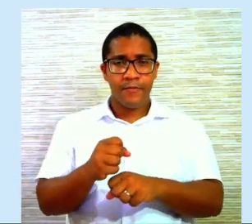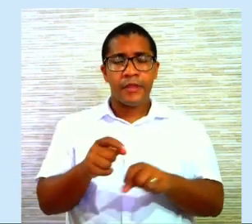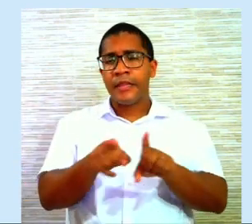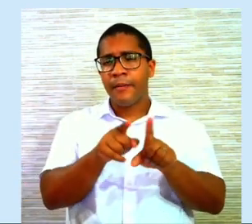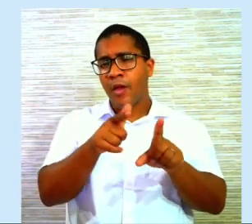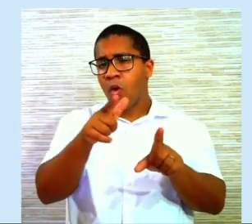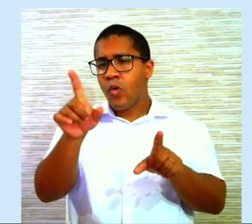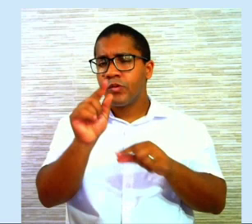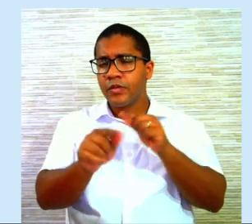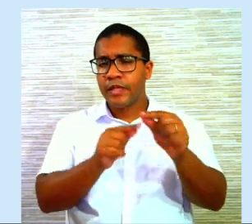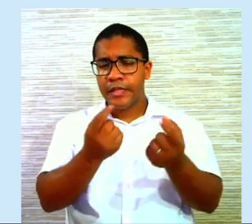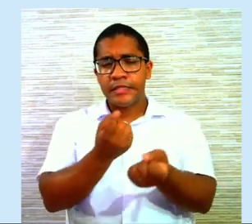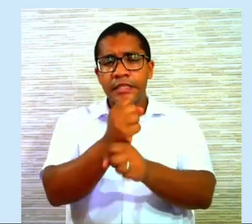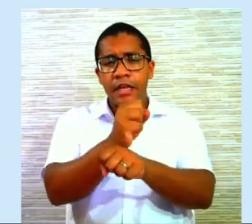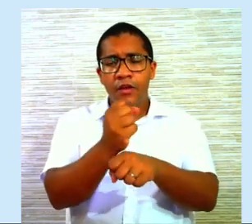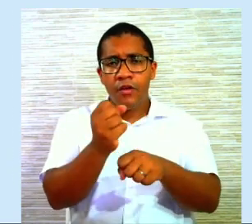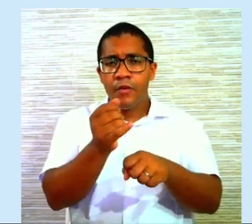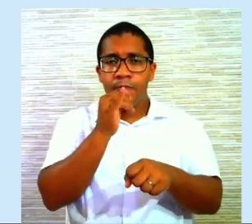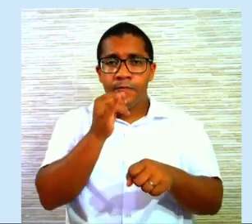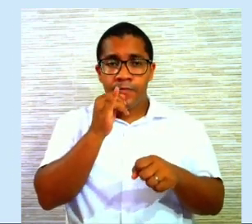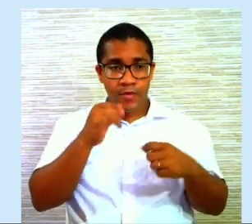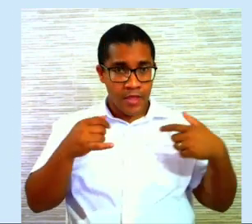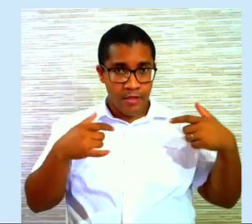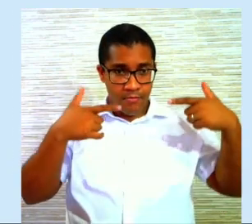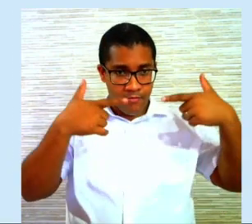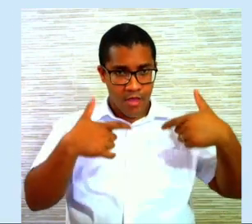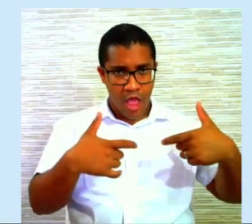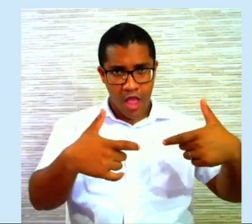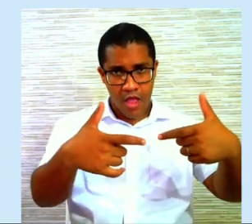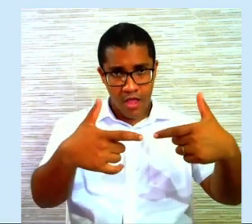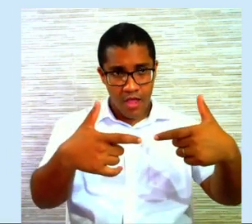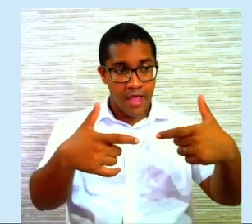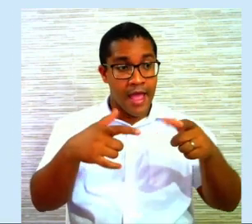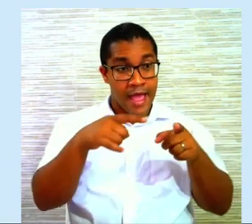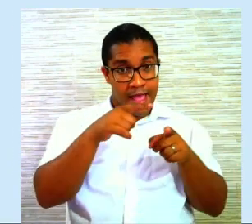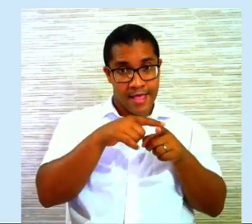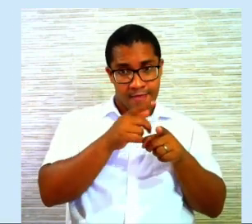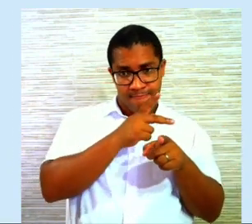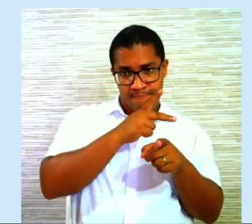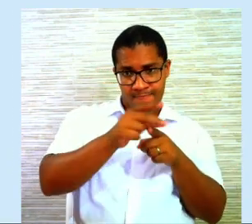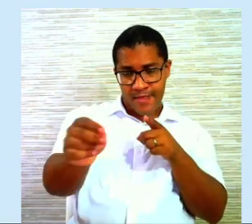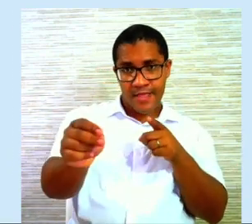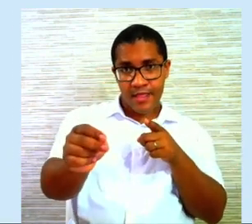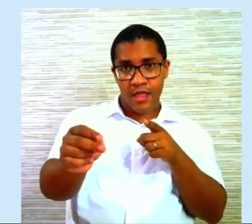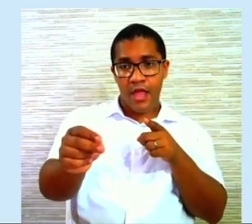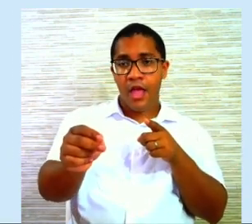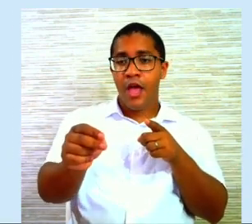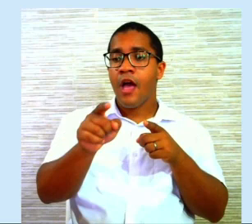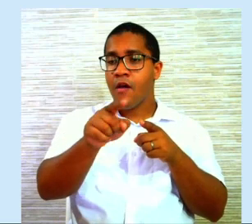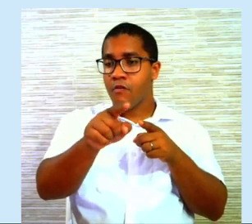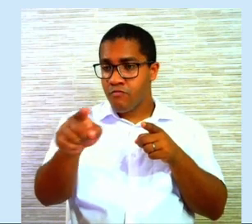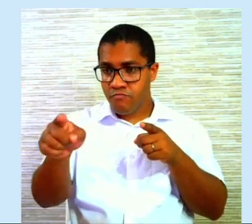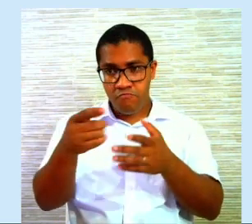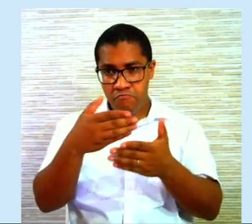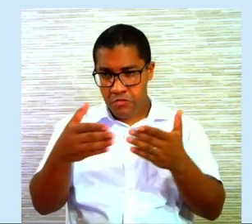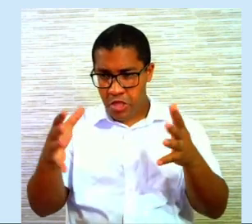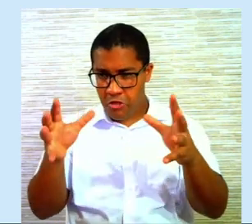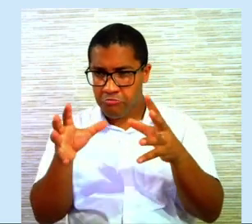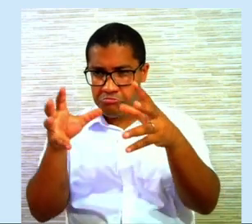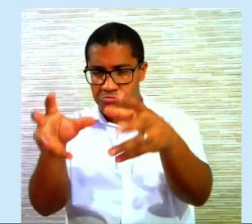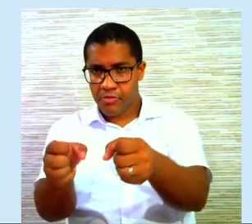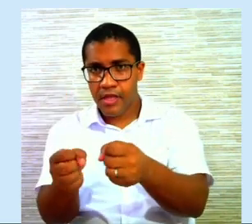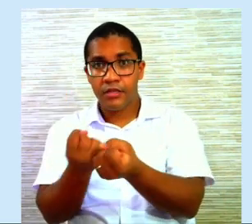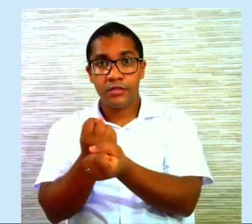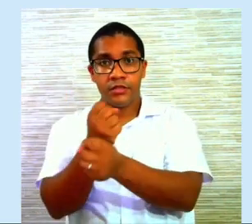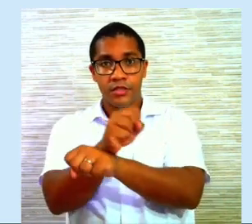conquistas, Então, o povo dominava outro povo, então aquele que era dominado era escravizado